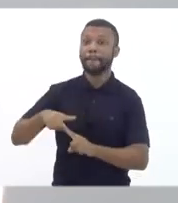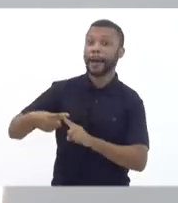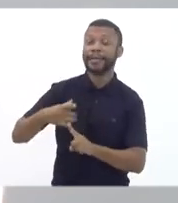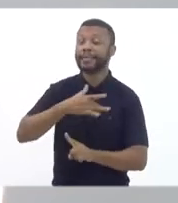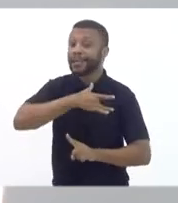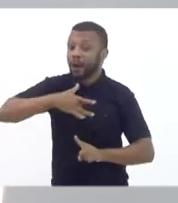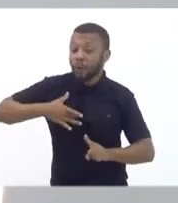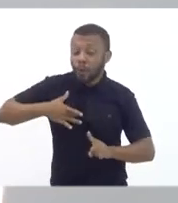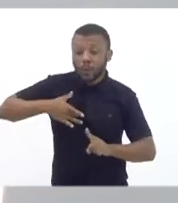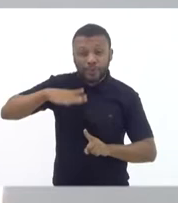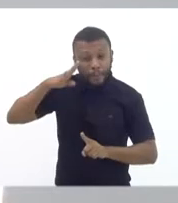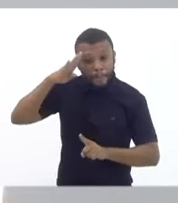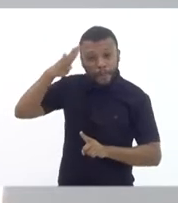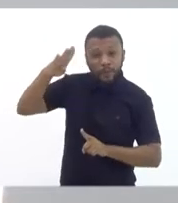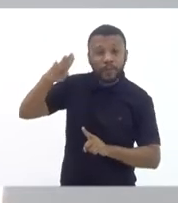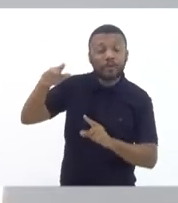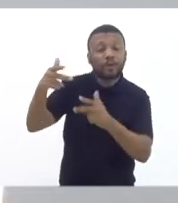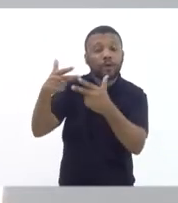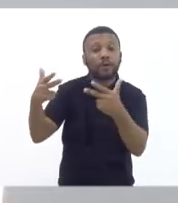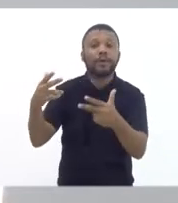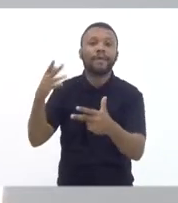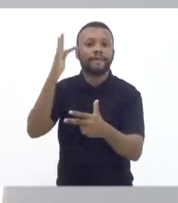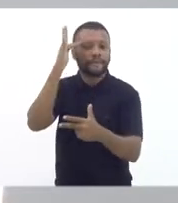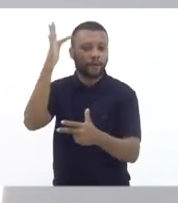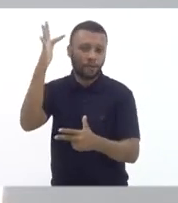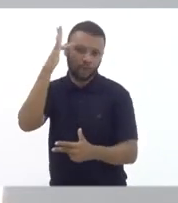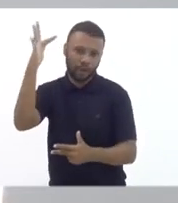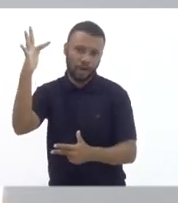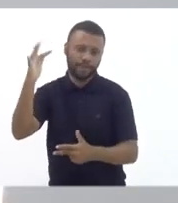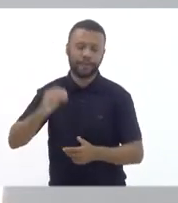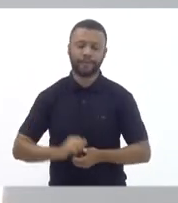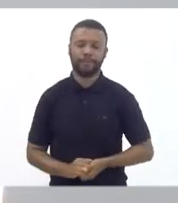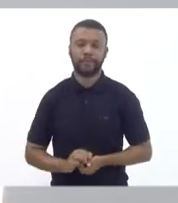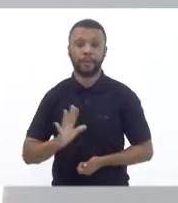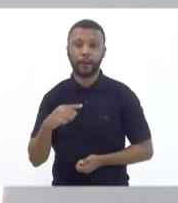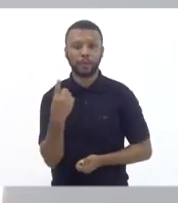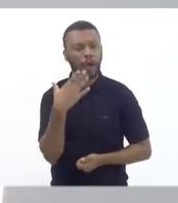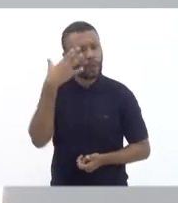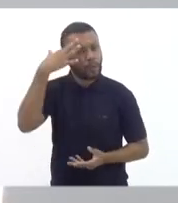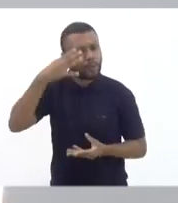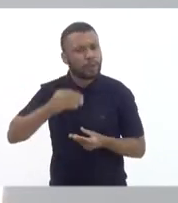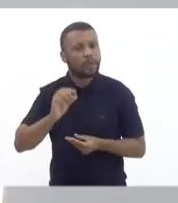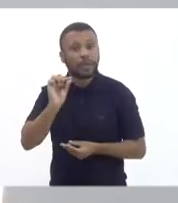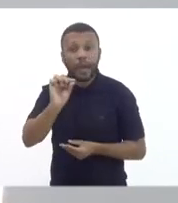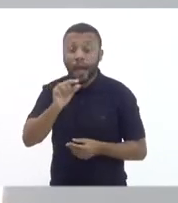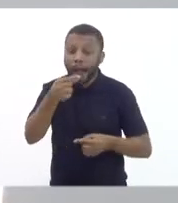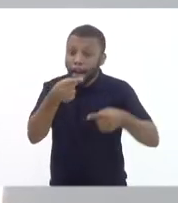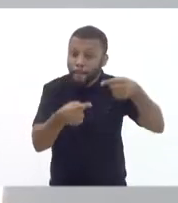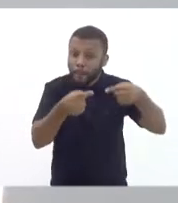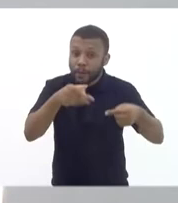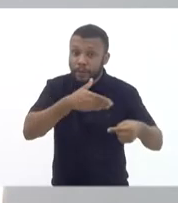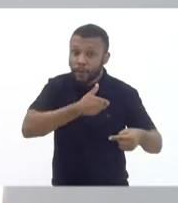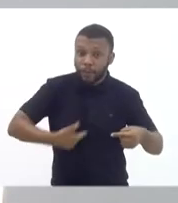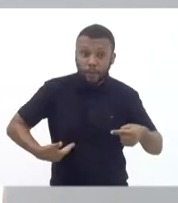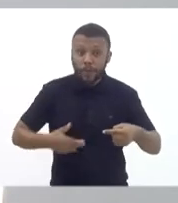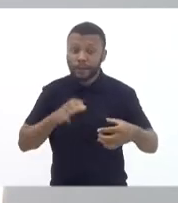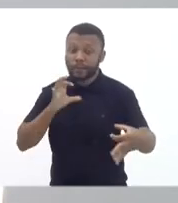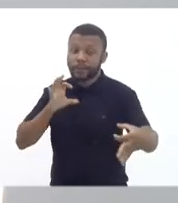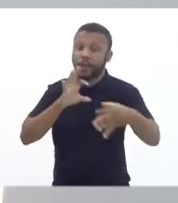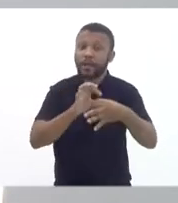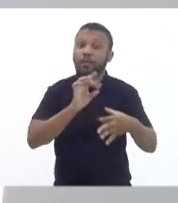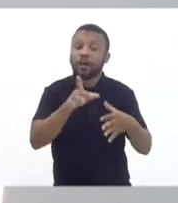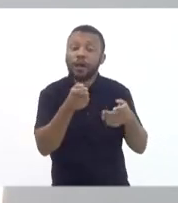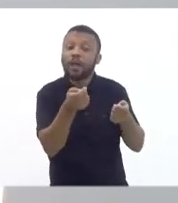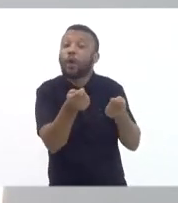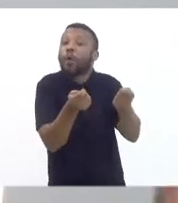sobretudo. Nós entendemos que a política pública que a gente está instaurando, ela não se funda somente em controle populacional.